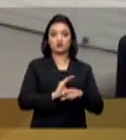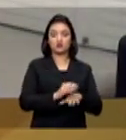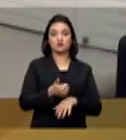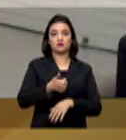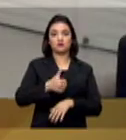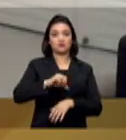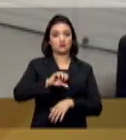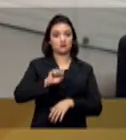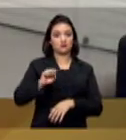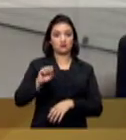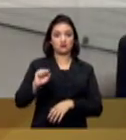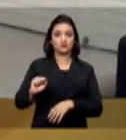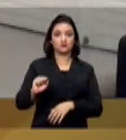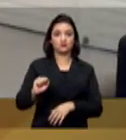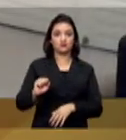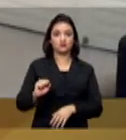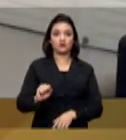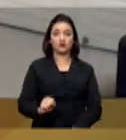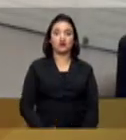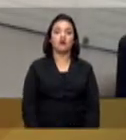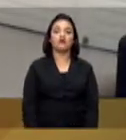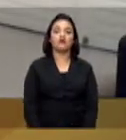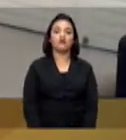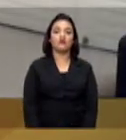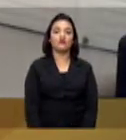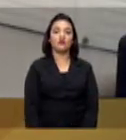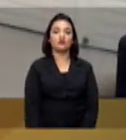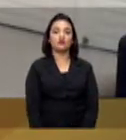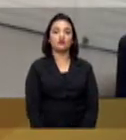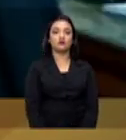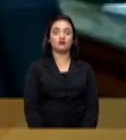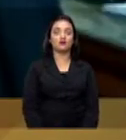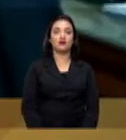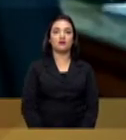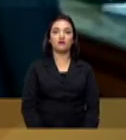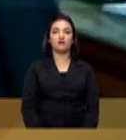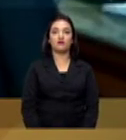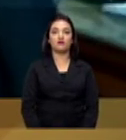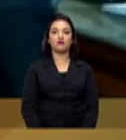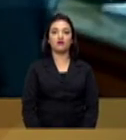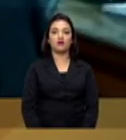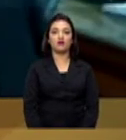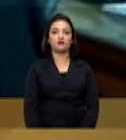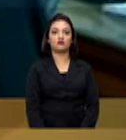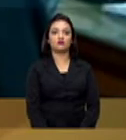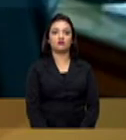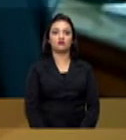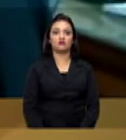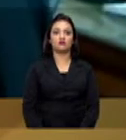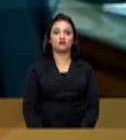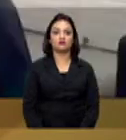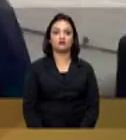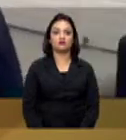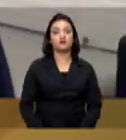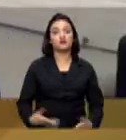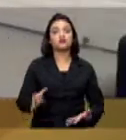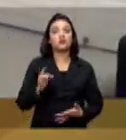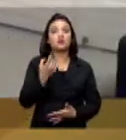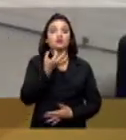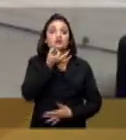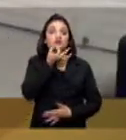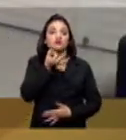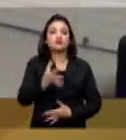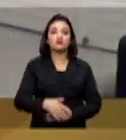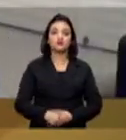1988. O ministro Marco Aurélio, também aqui, Vossa Excelência, convencido. Duas observações apenas, presidente. Ministro Marco Aurélio.